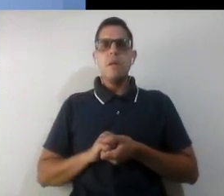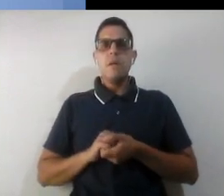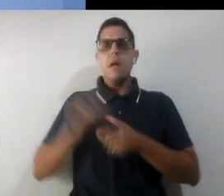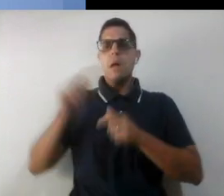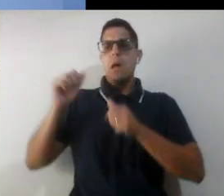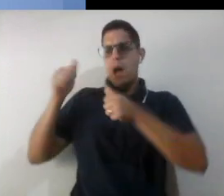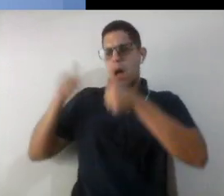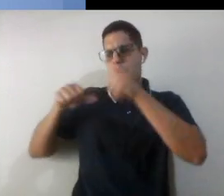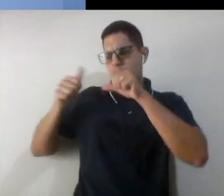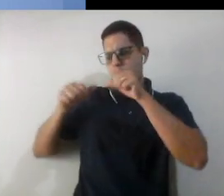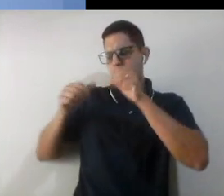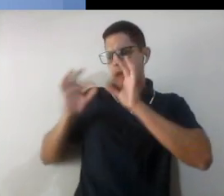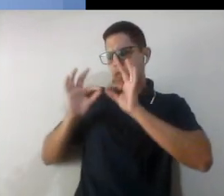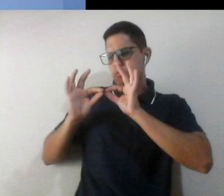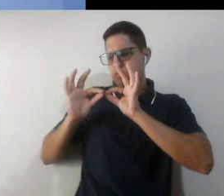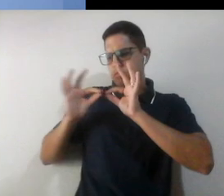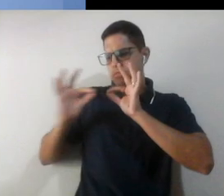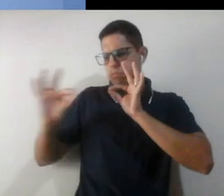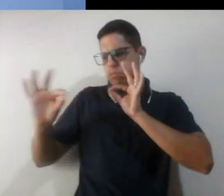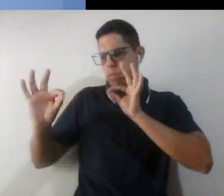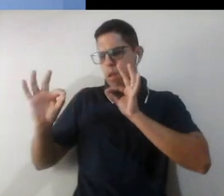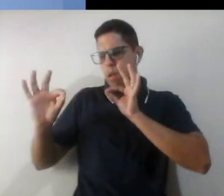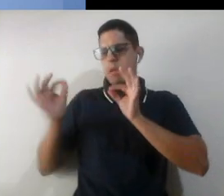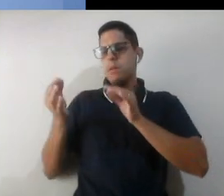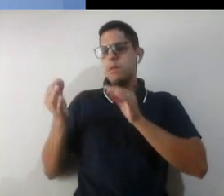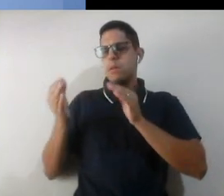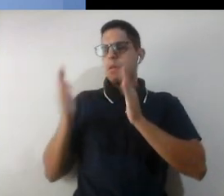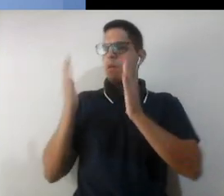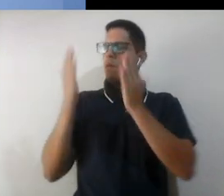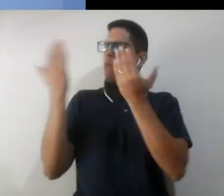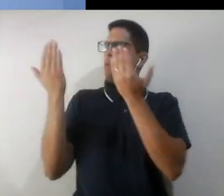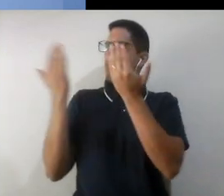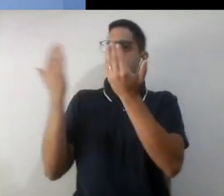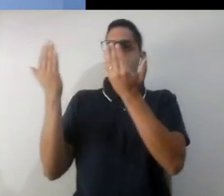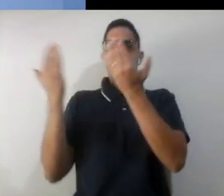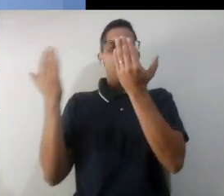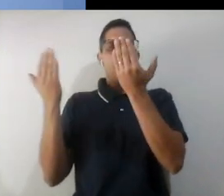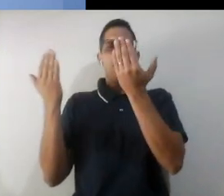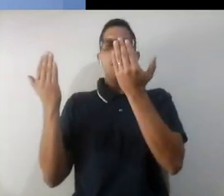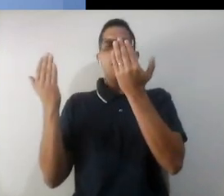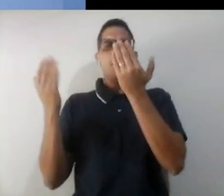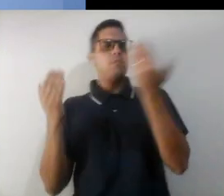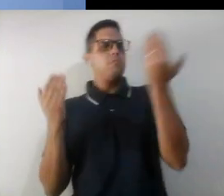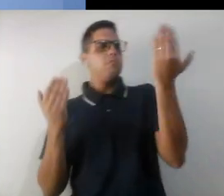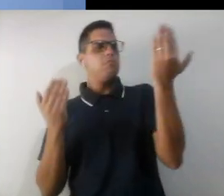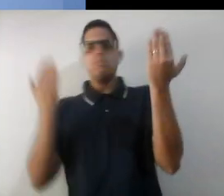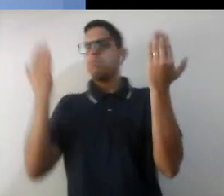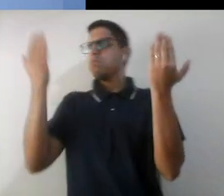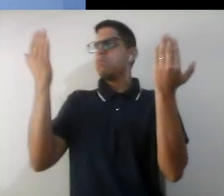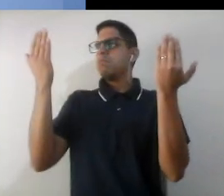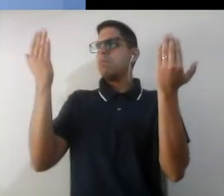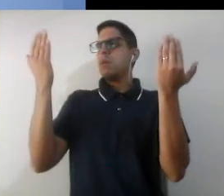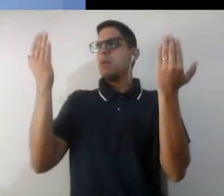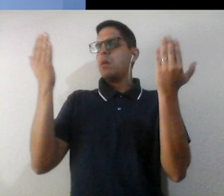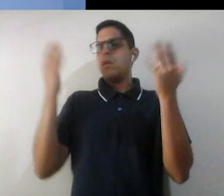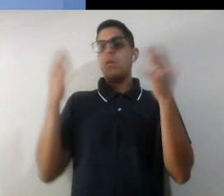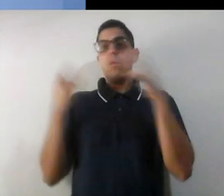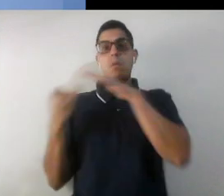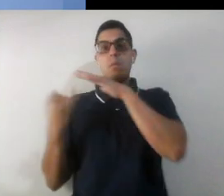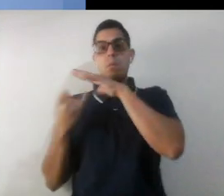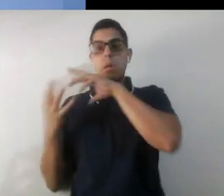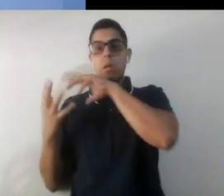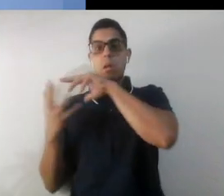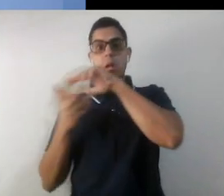grandeza física através da comparação com uma unidade padrão de medida reconhecida